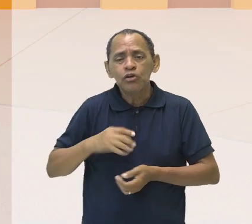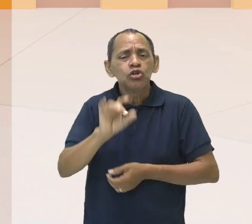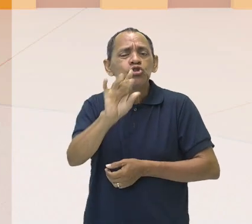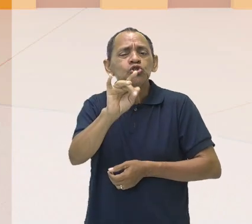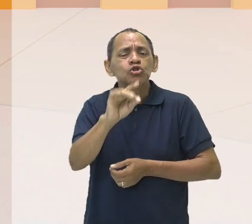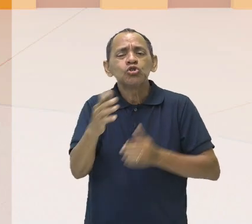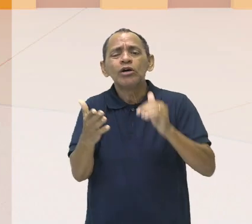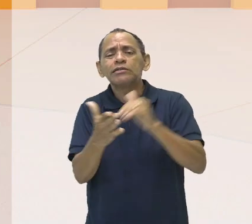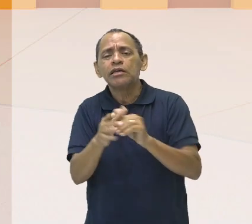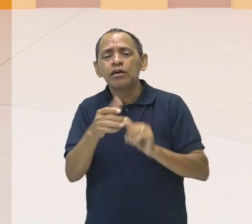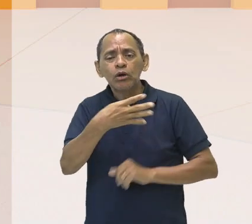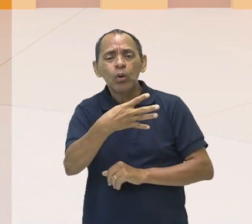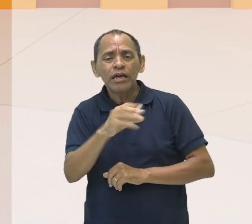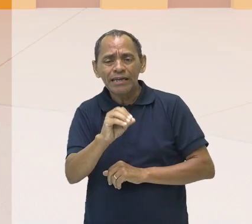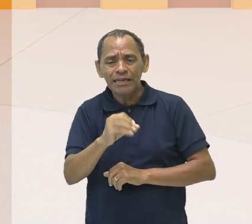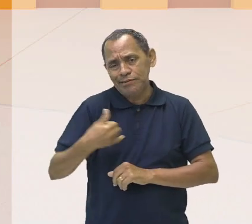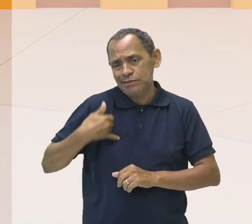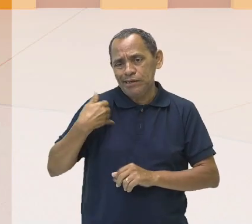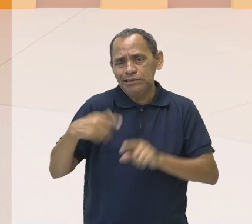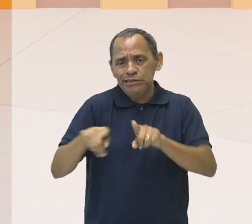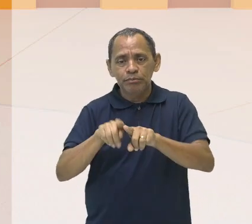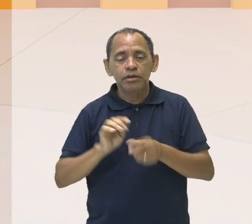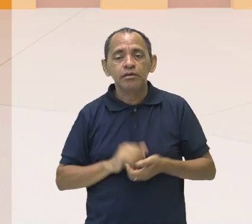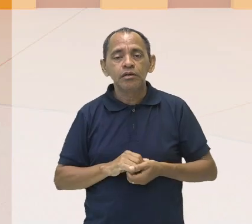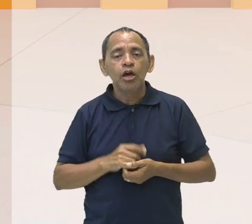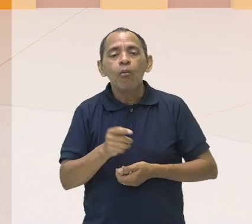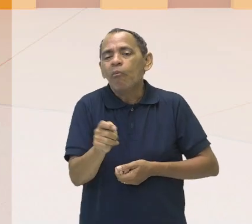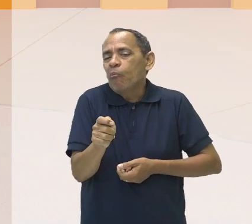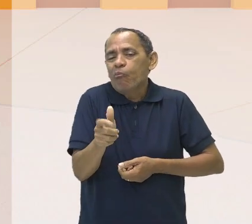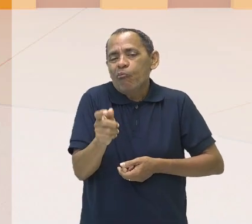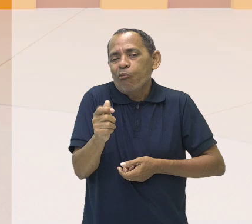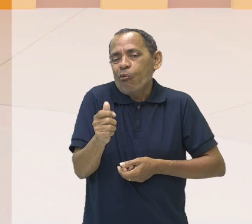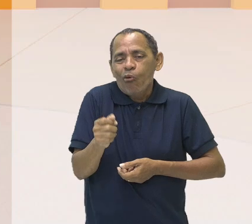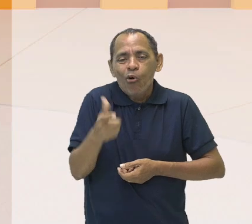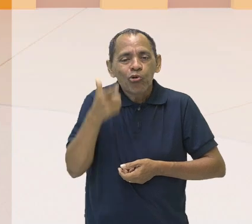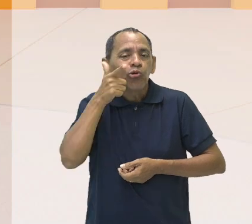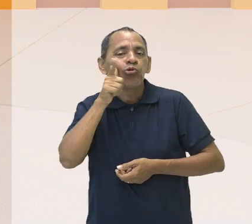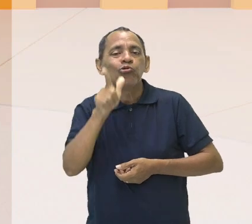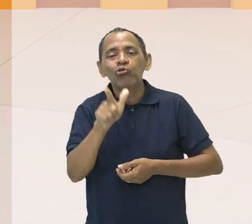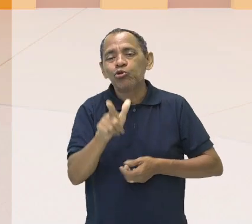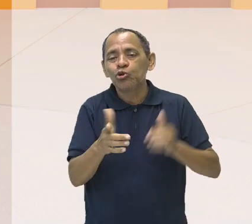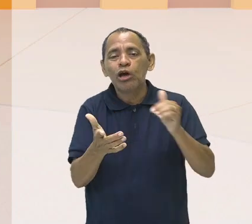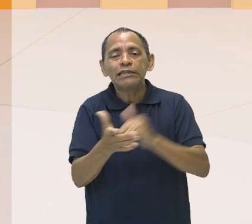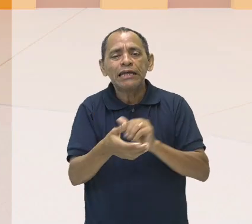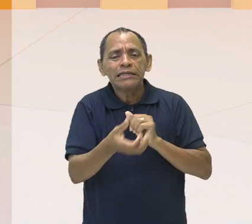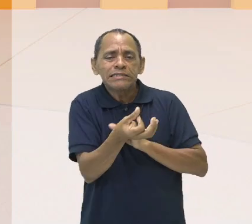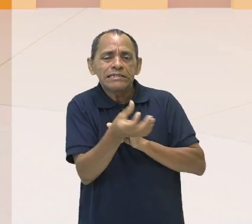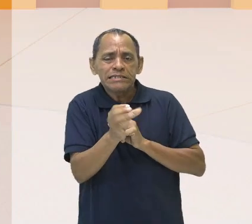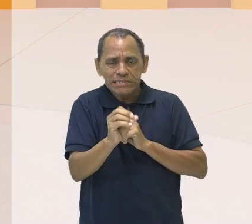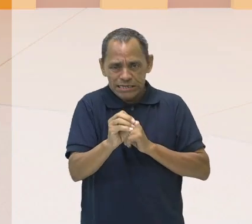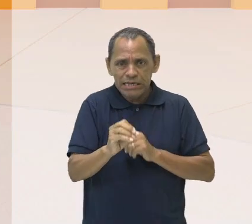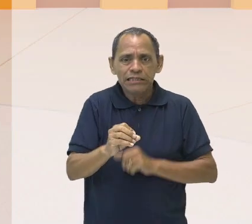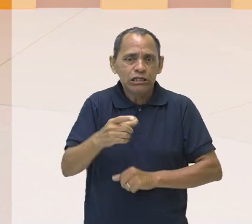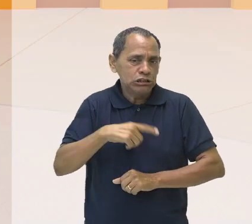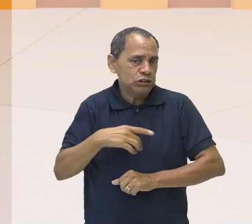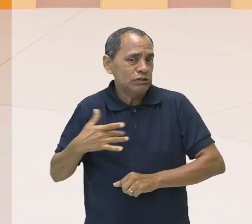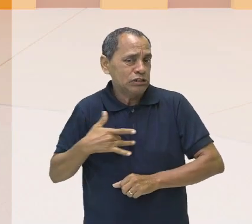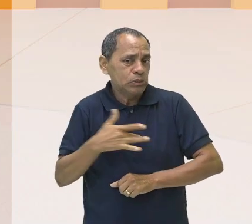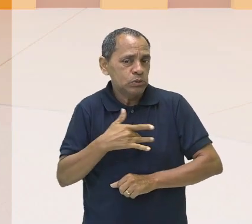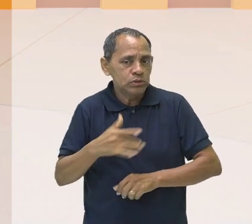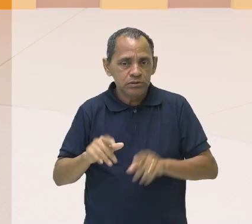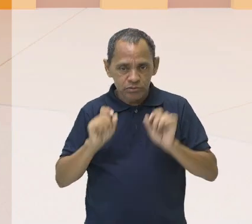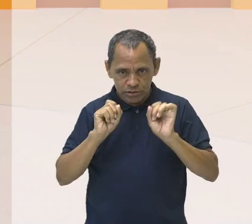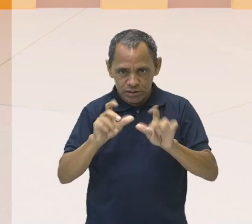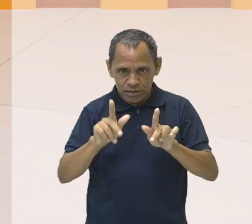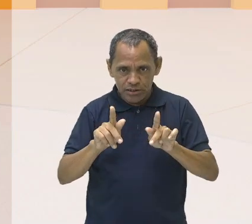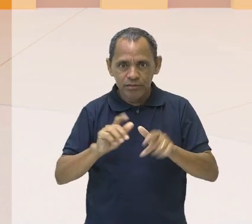de 40 anos. Poucos escravizados conseguiam chegar a esta idade gozando de boa saúde,